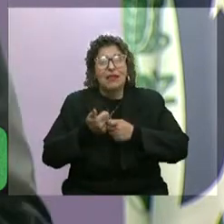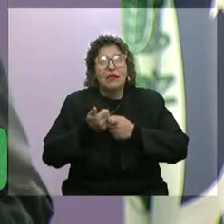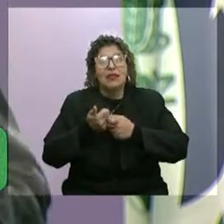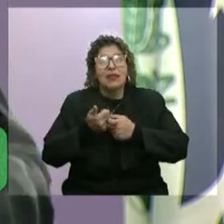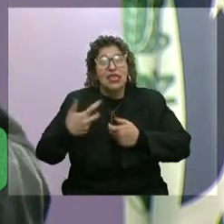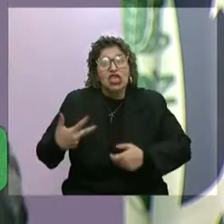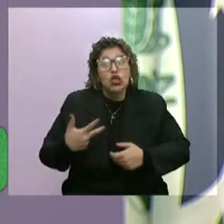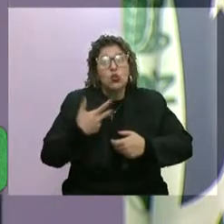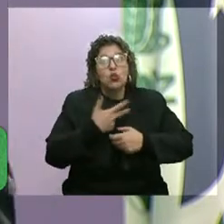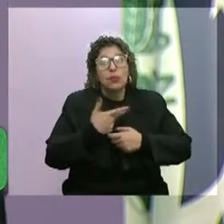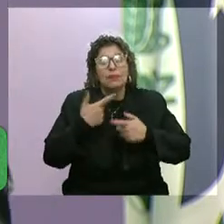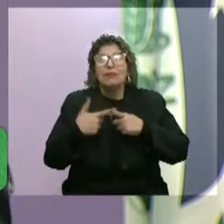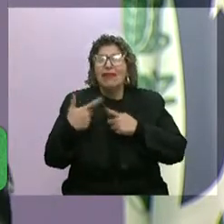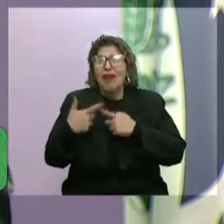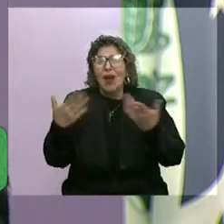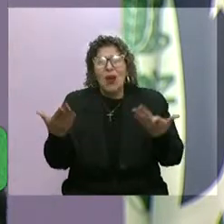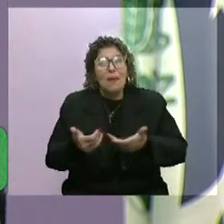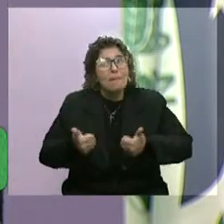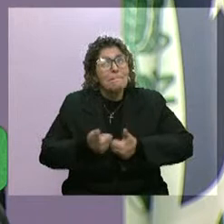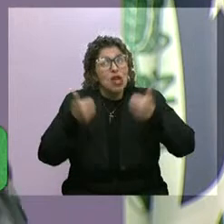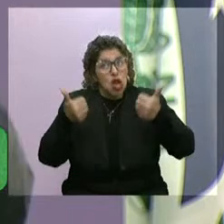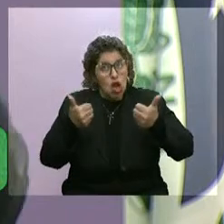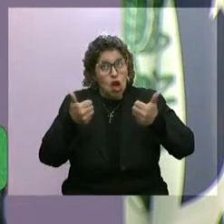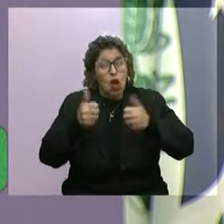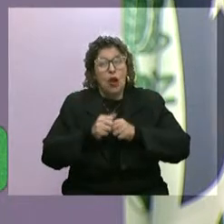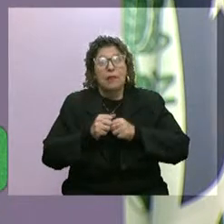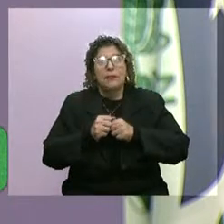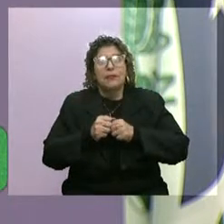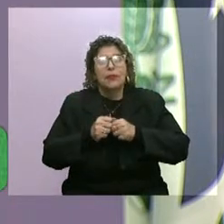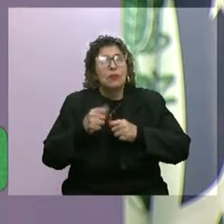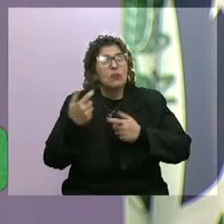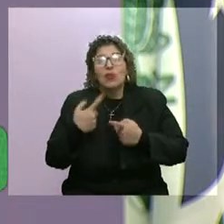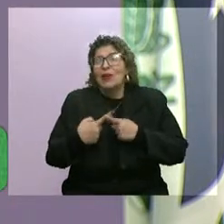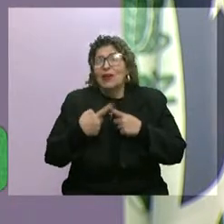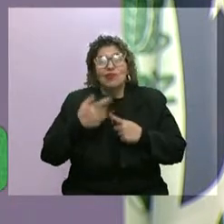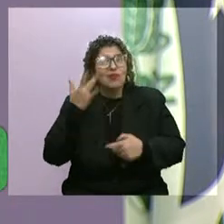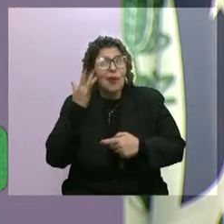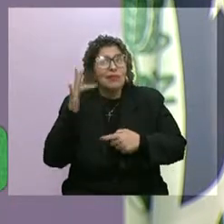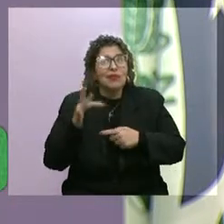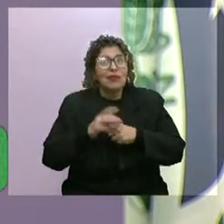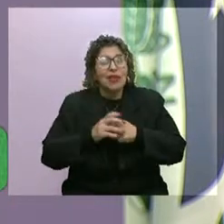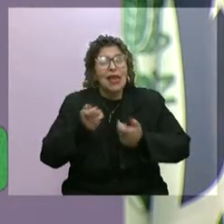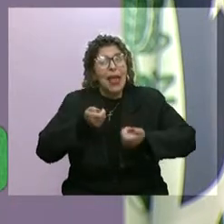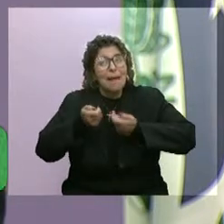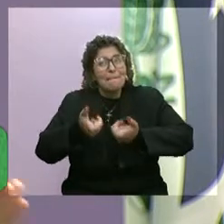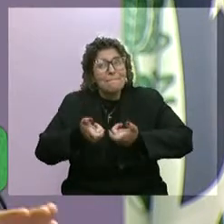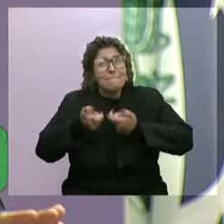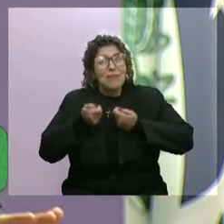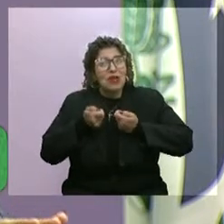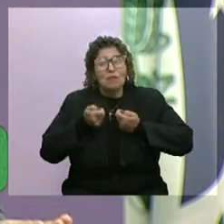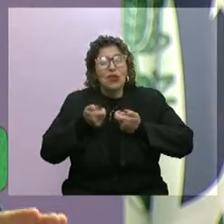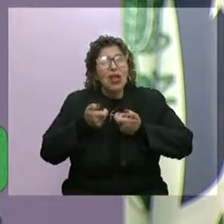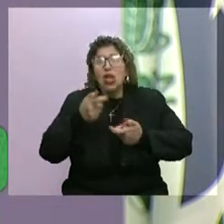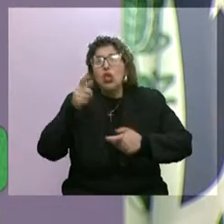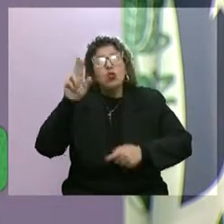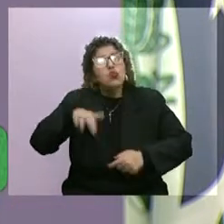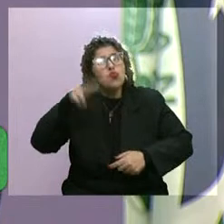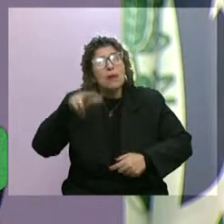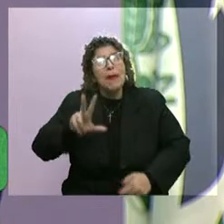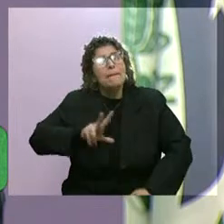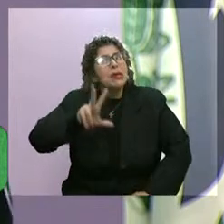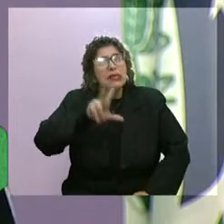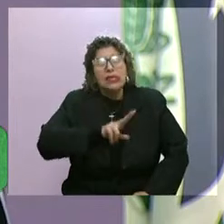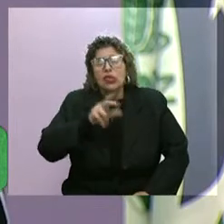precisam, porque você tem nesse melhor atendimento da rede, é aquele que não sabe se tem demanda reprimida, porque ele nunca mais foi em consultar. Ele